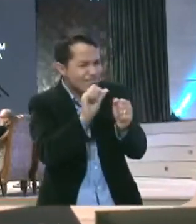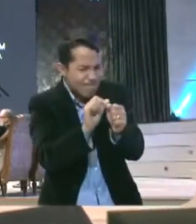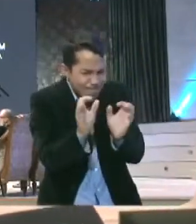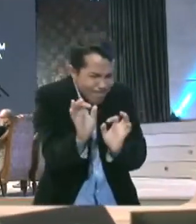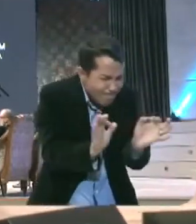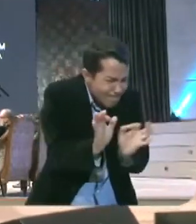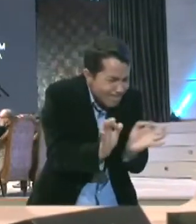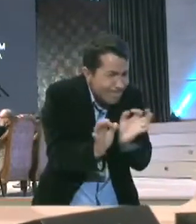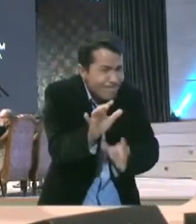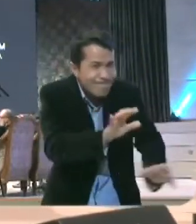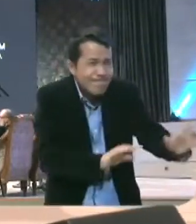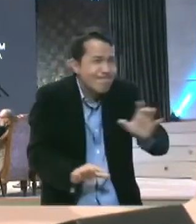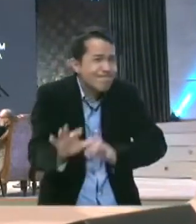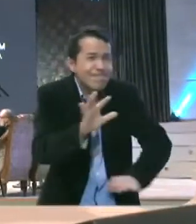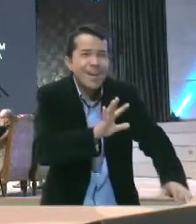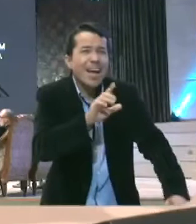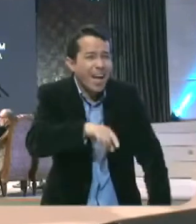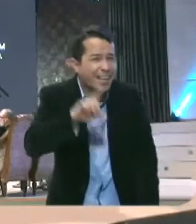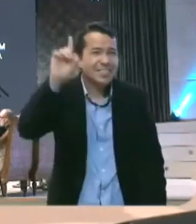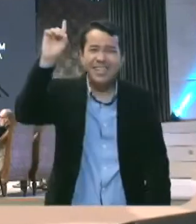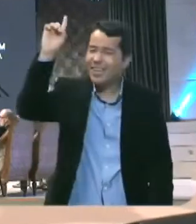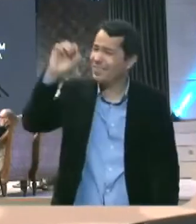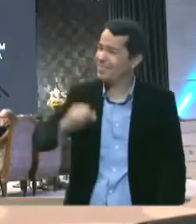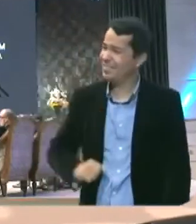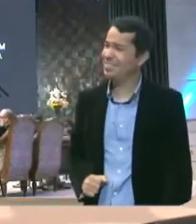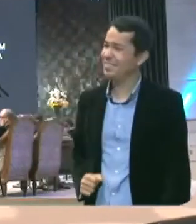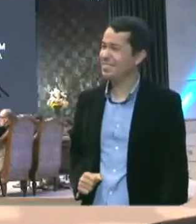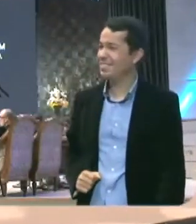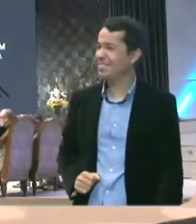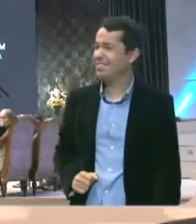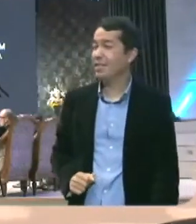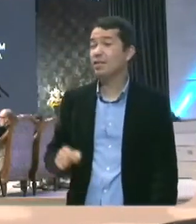sua vida e pode passar